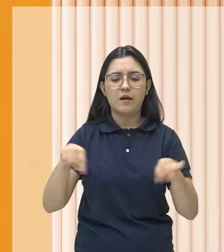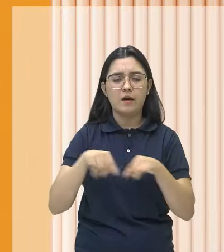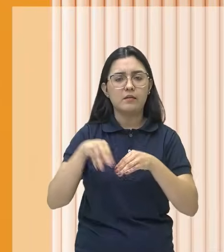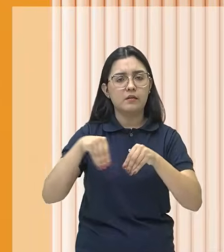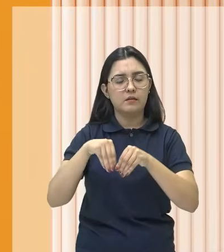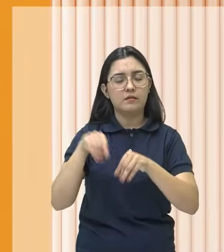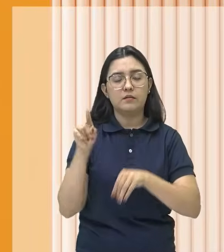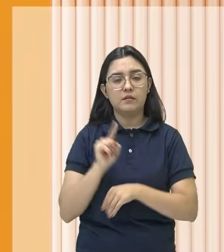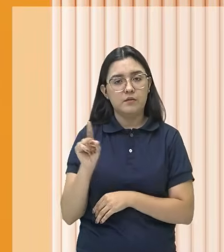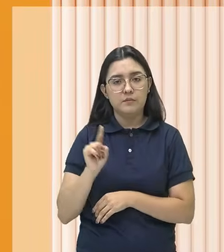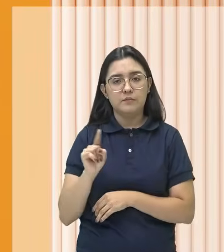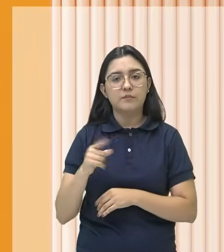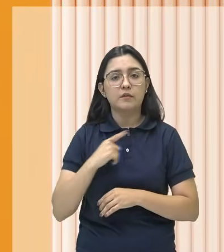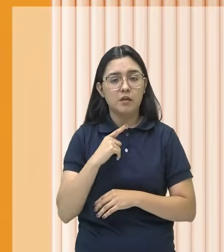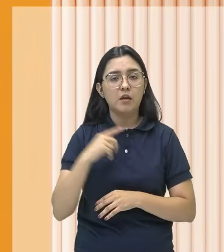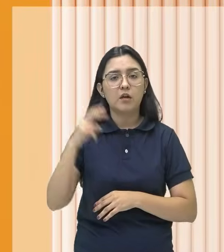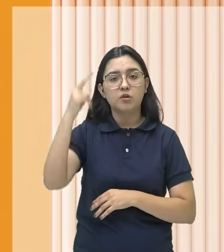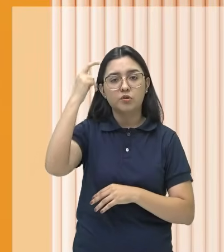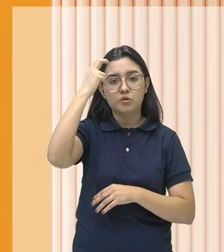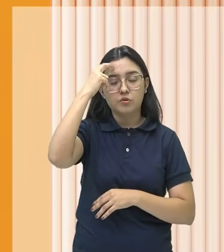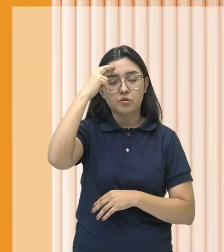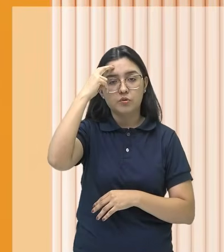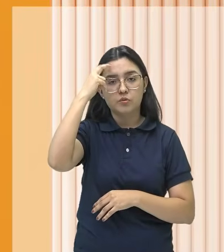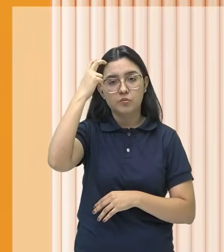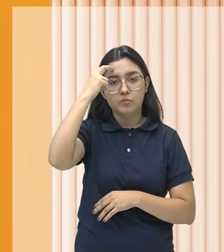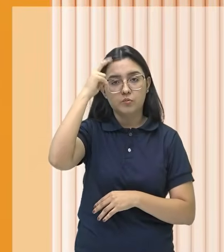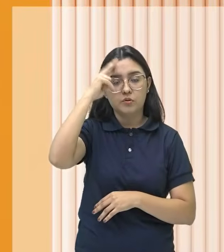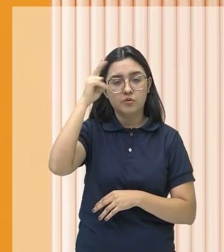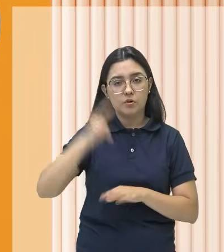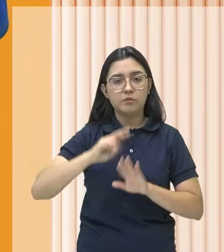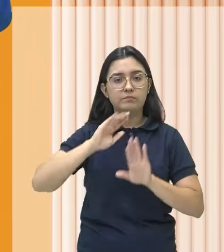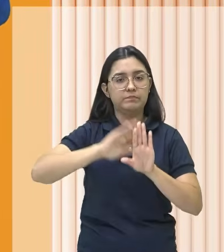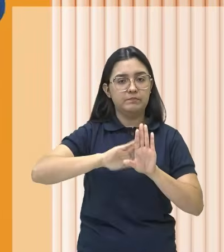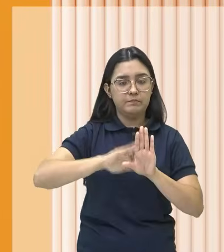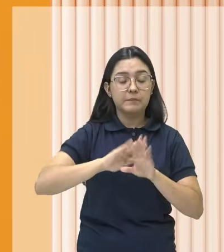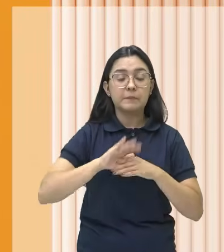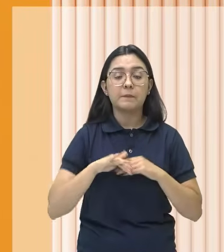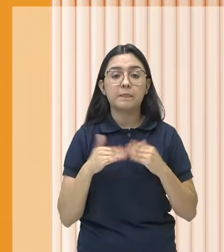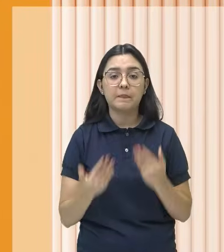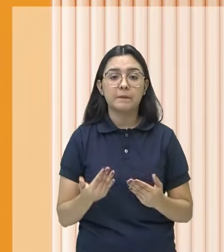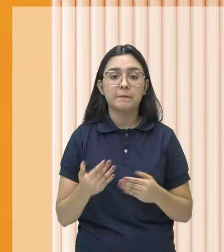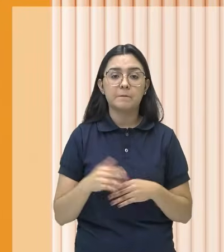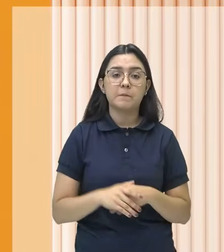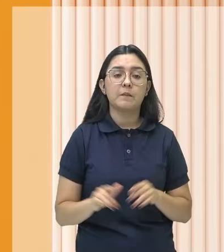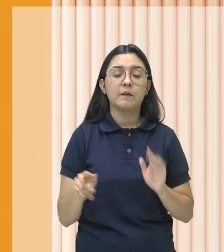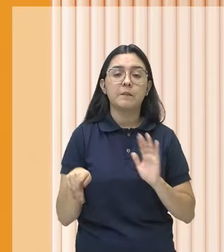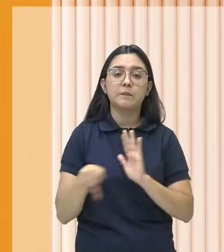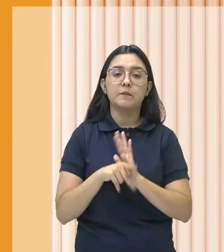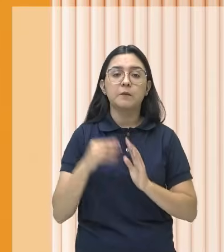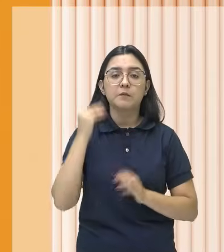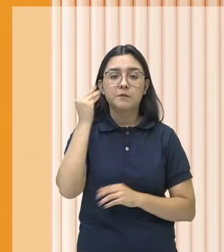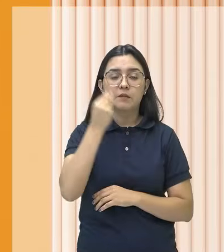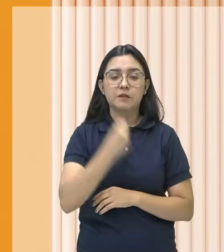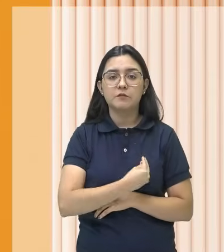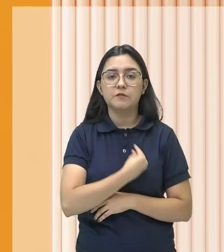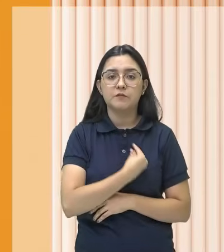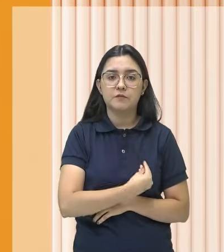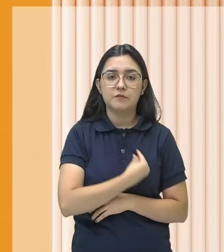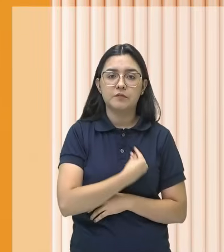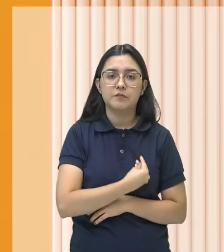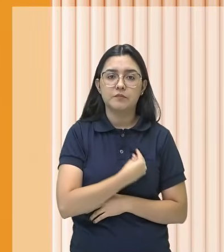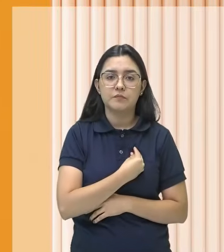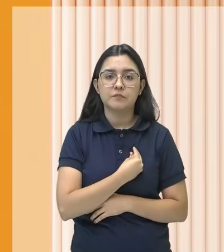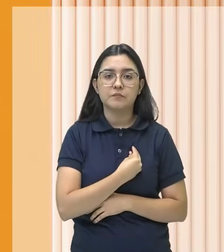si, não é só isso, né? Mas a própria experiência de vida,